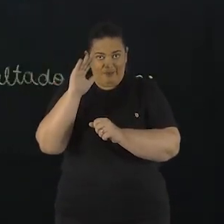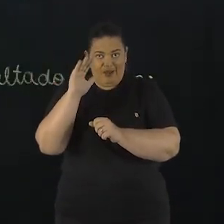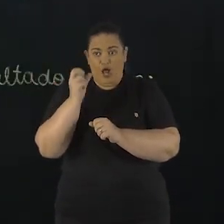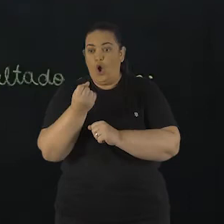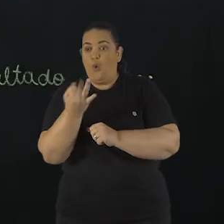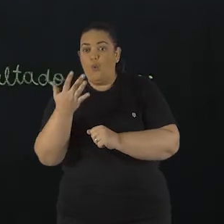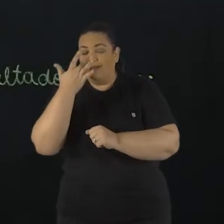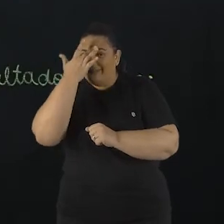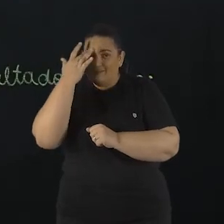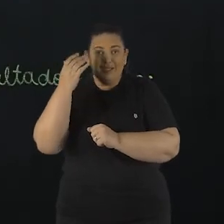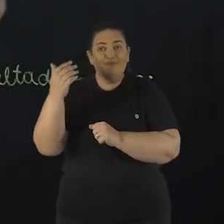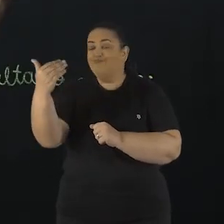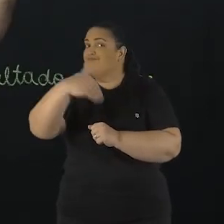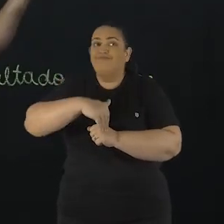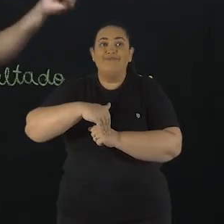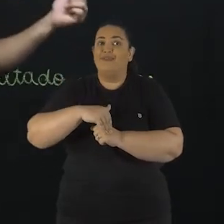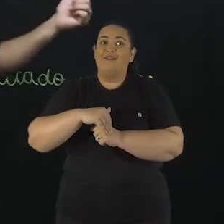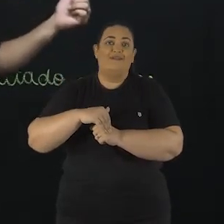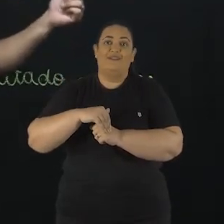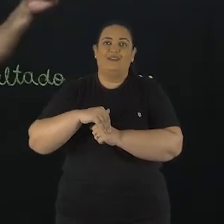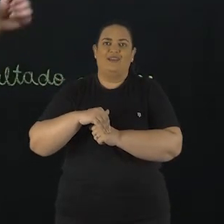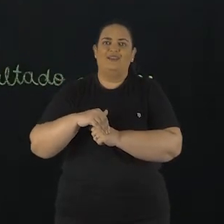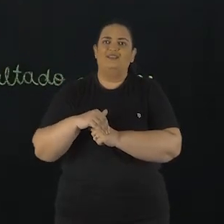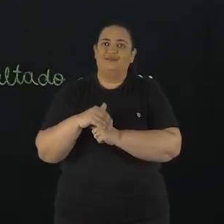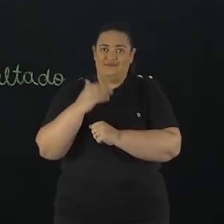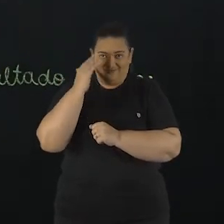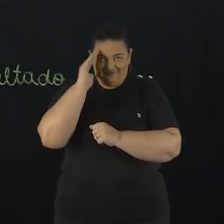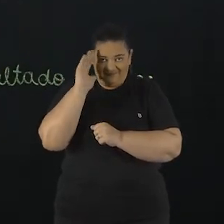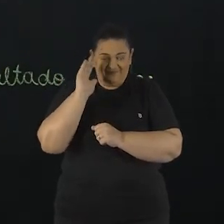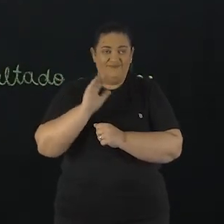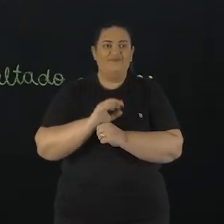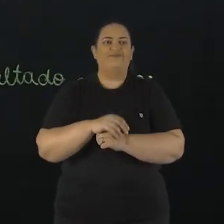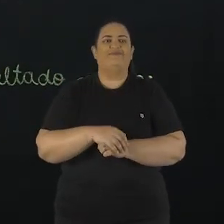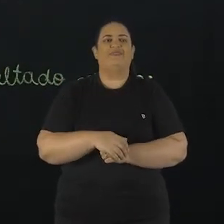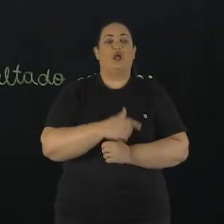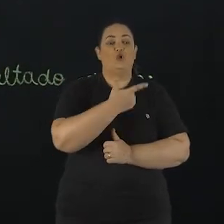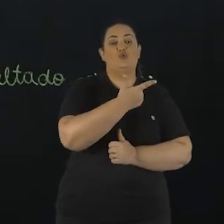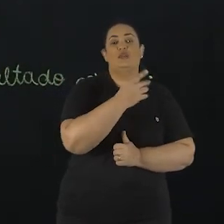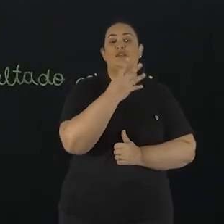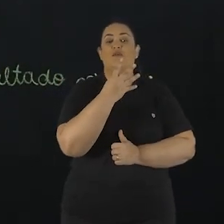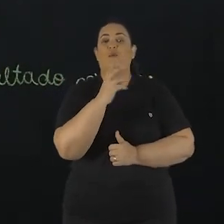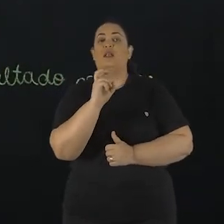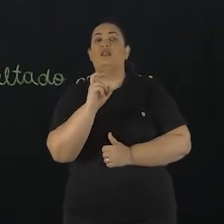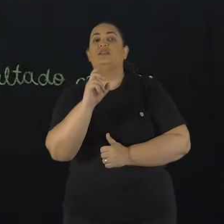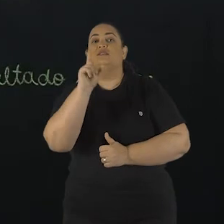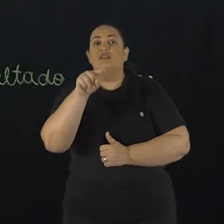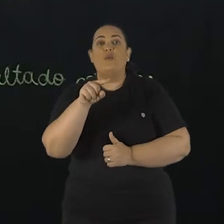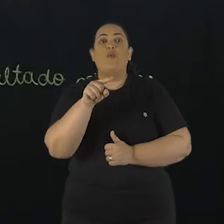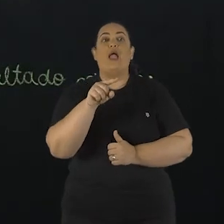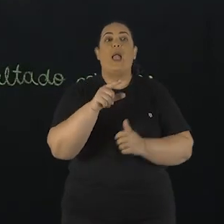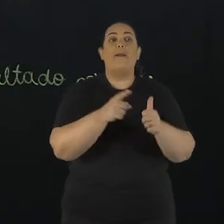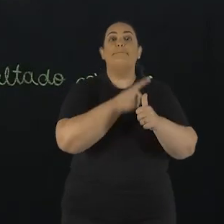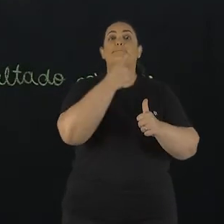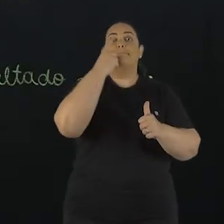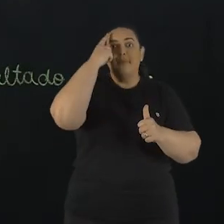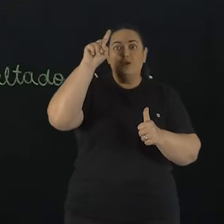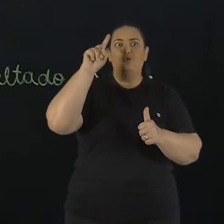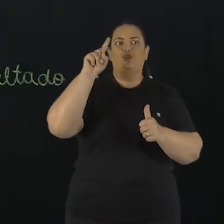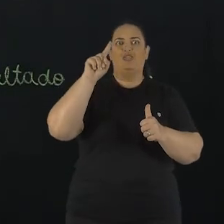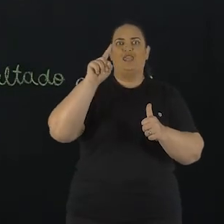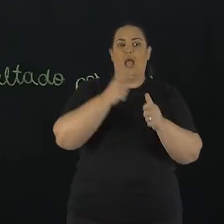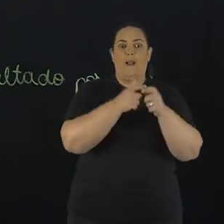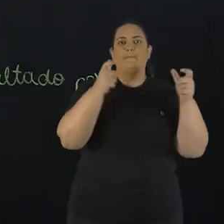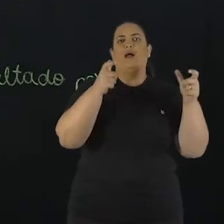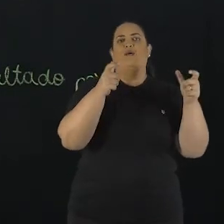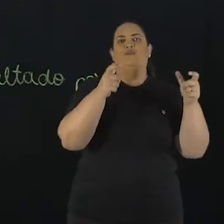outra, ou de uma sessão para outra dessa peça, tá? E 245 é o valor inicial que nós